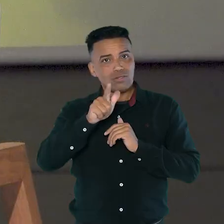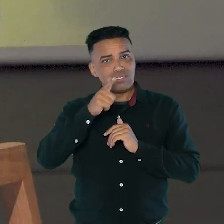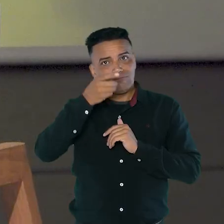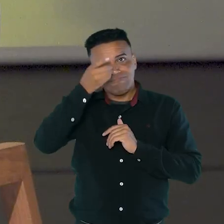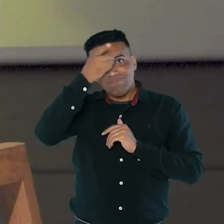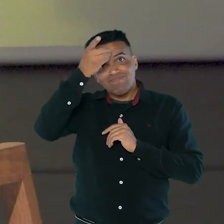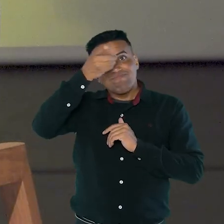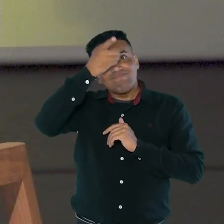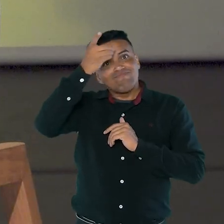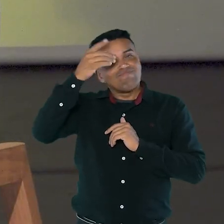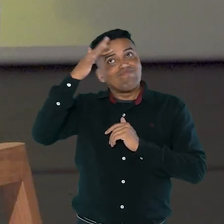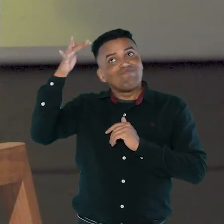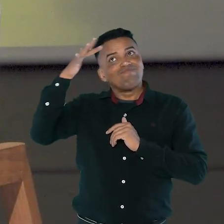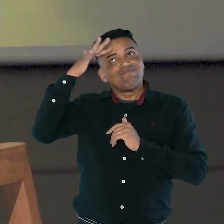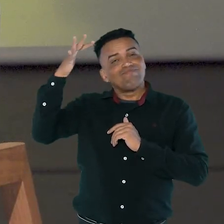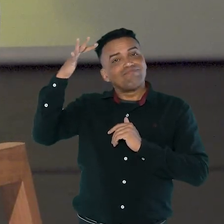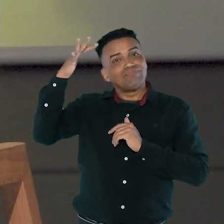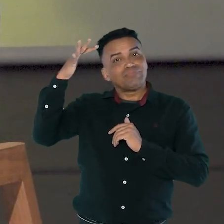criar.